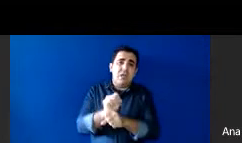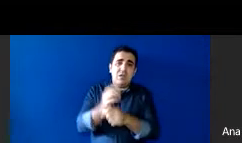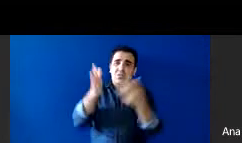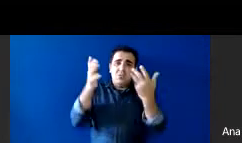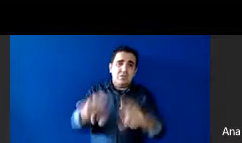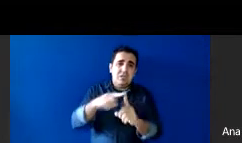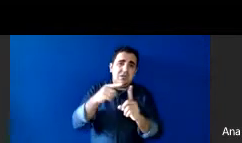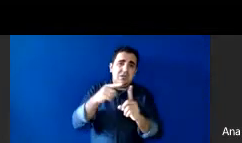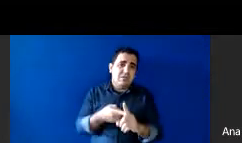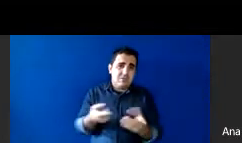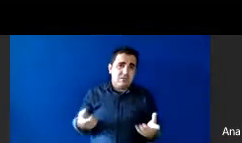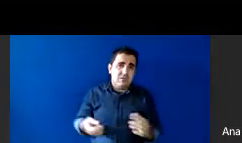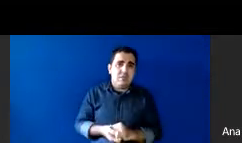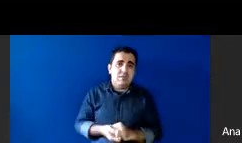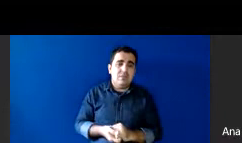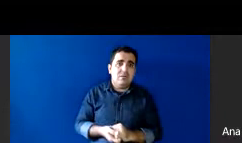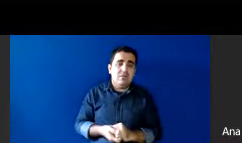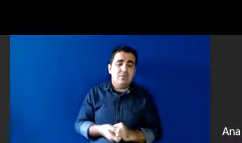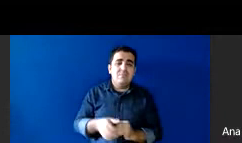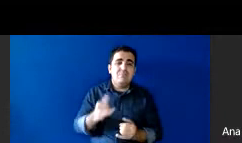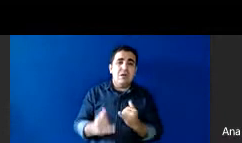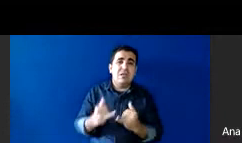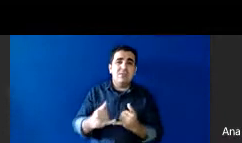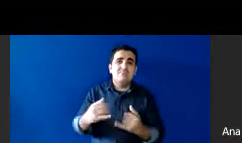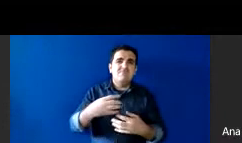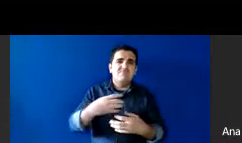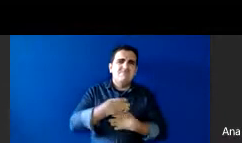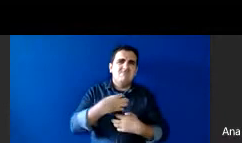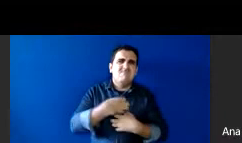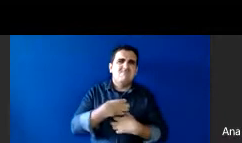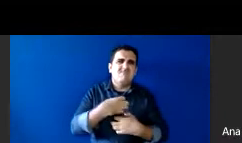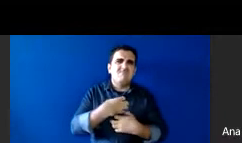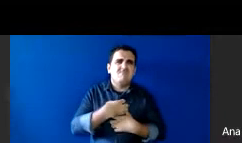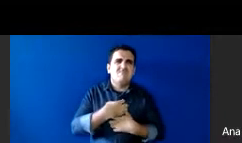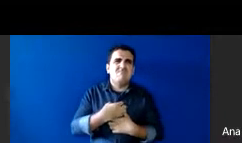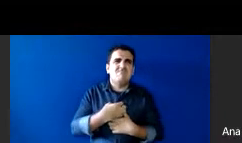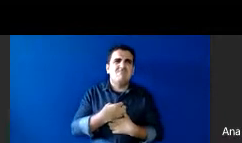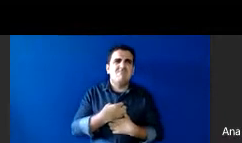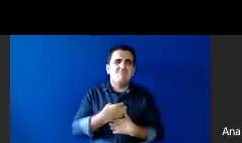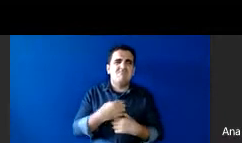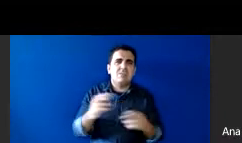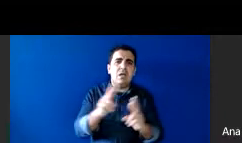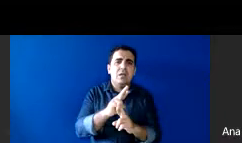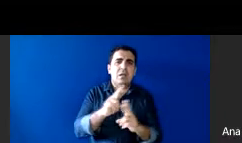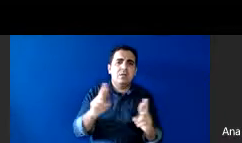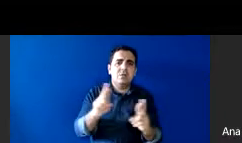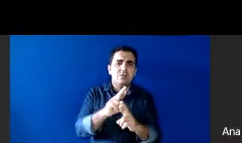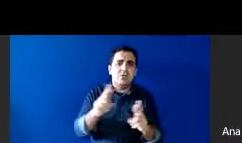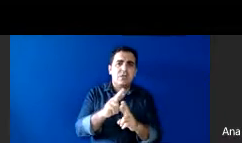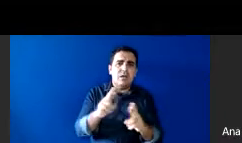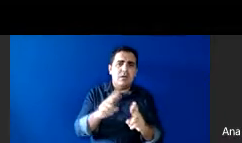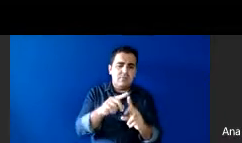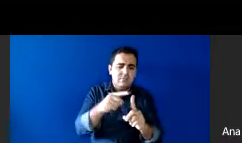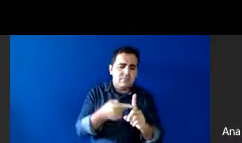engravidado. E em relação aos sentimentos relacionados à gravidez,